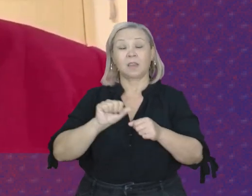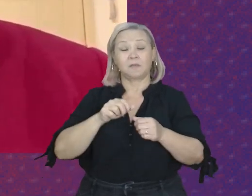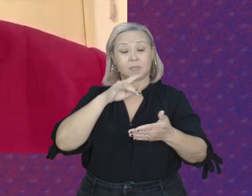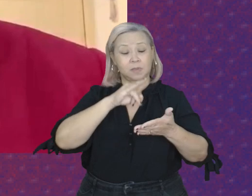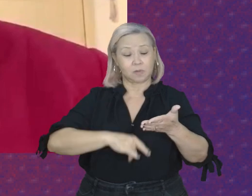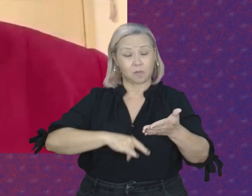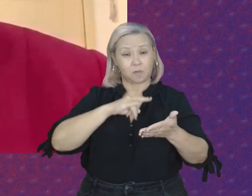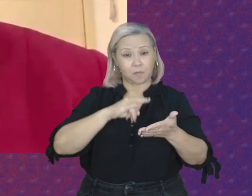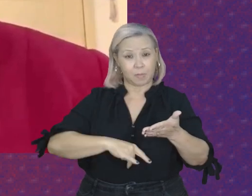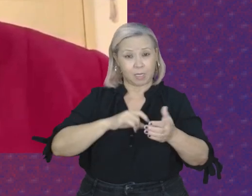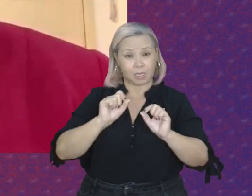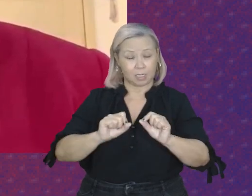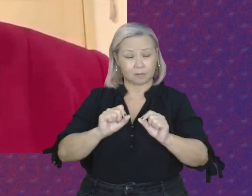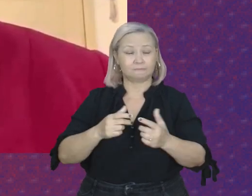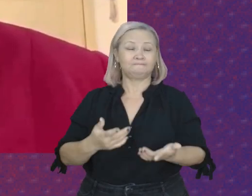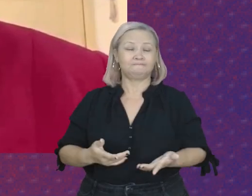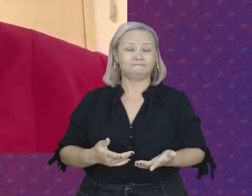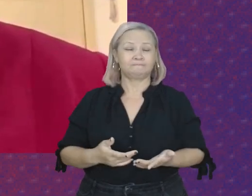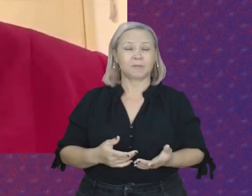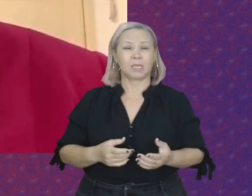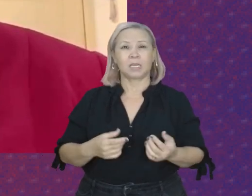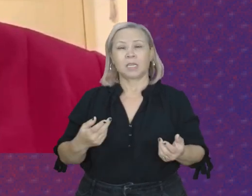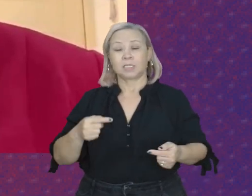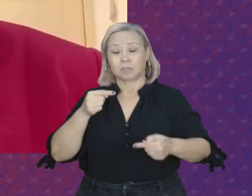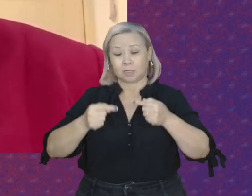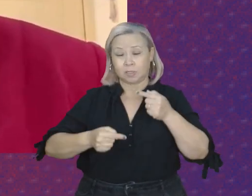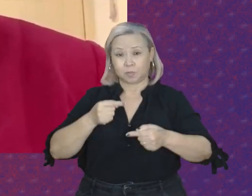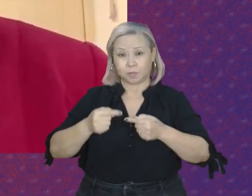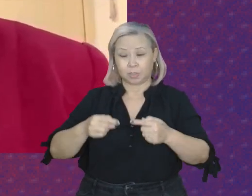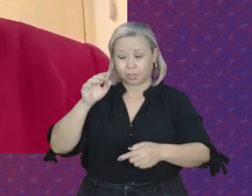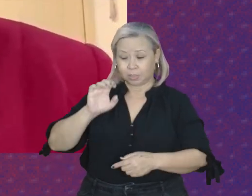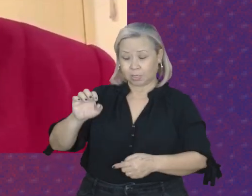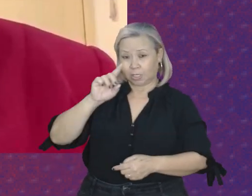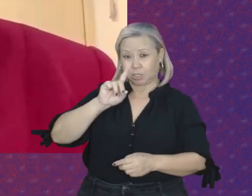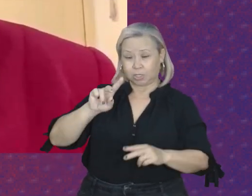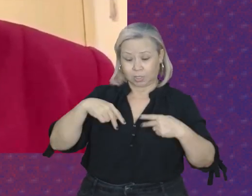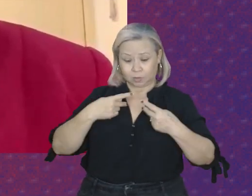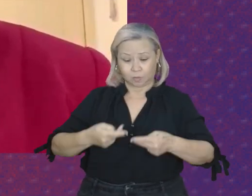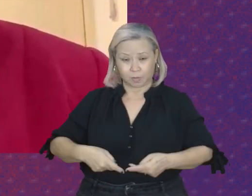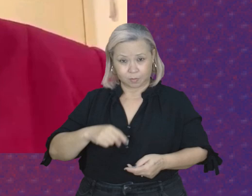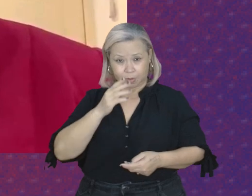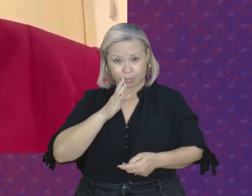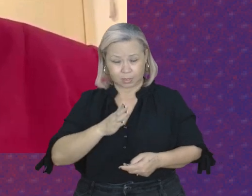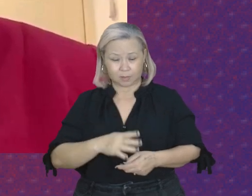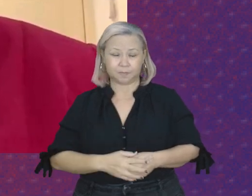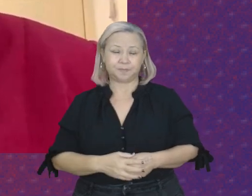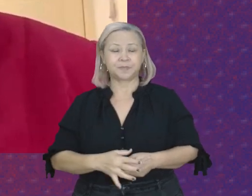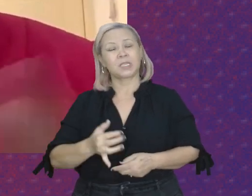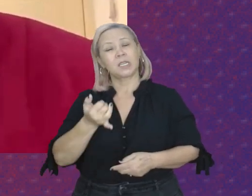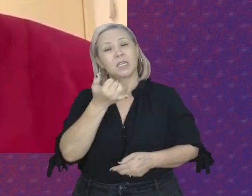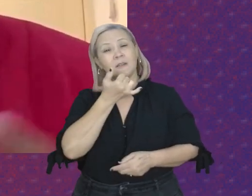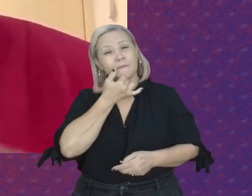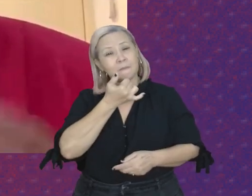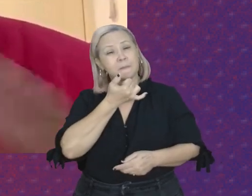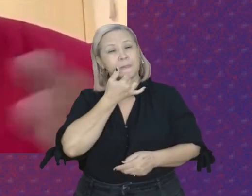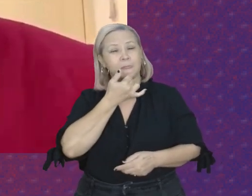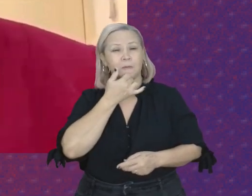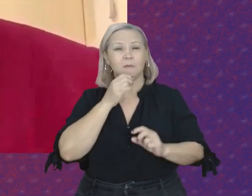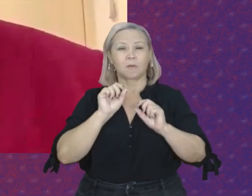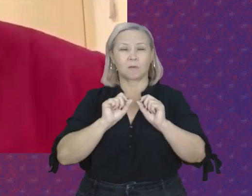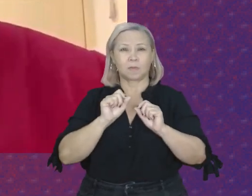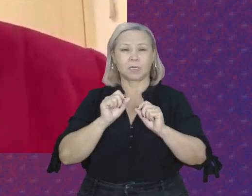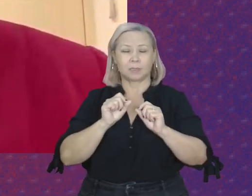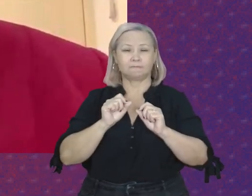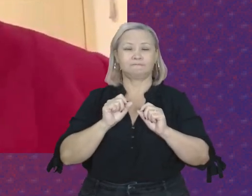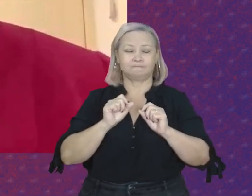das políticas de Estado de direitos humanos no Brasil. Então, vocês vão me perdoar, mas eu vou, até para não